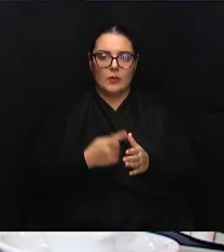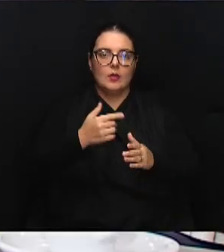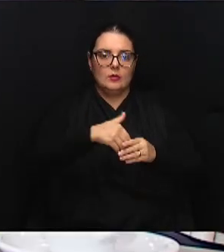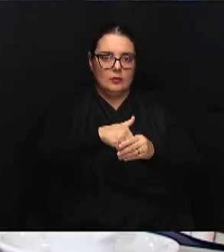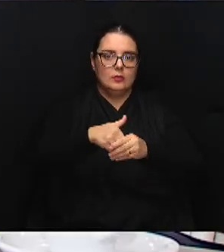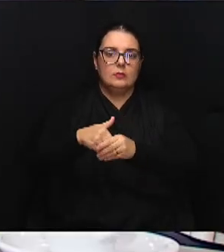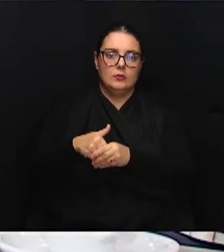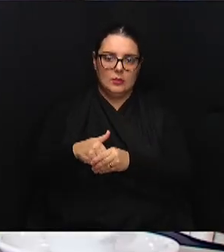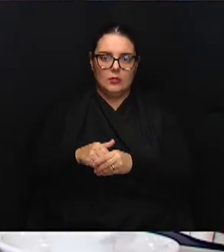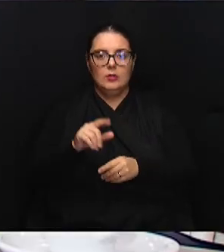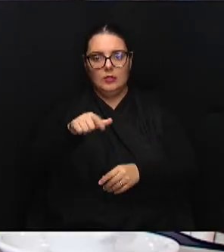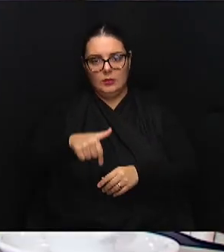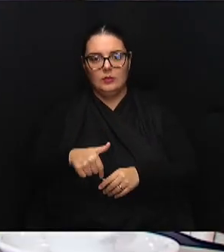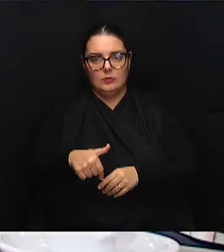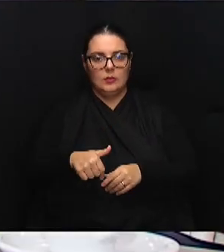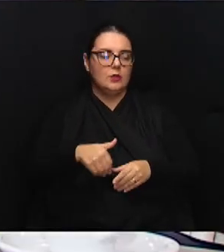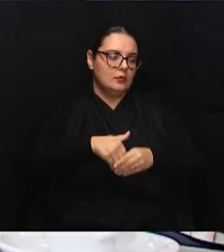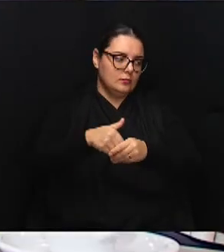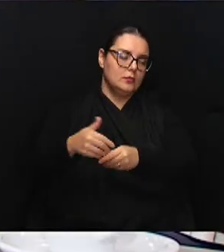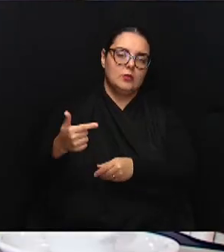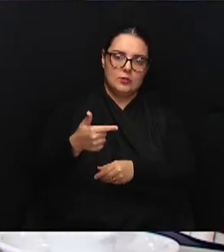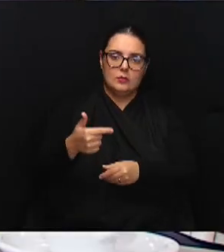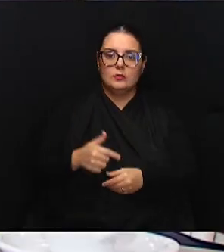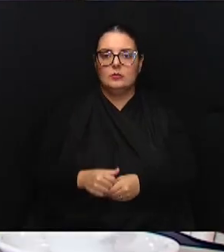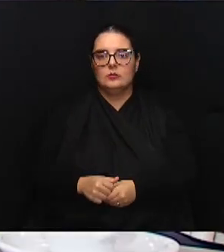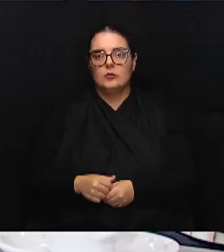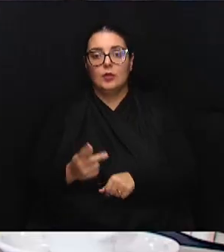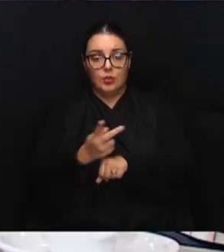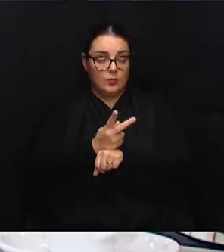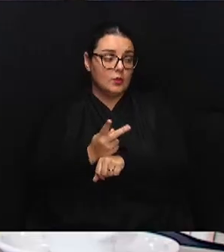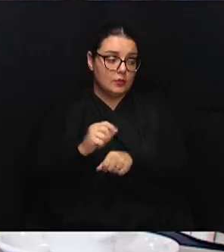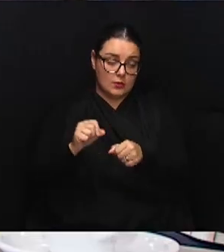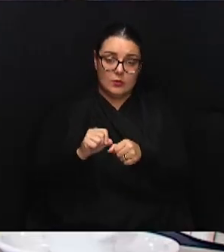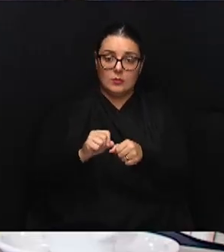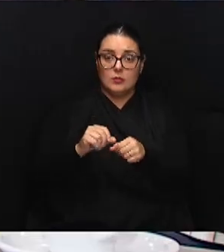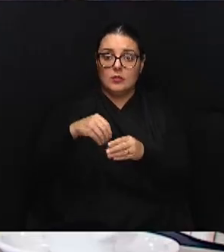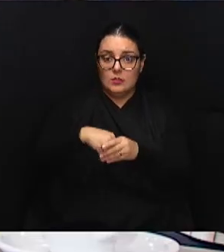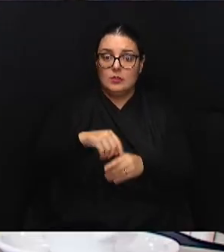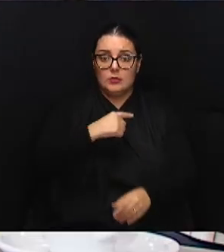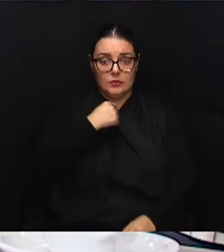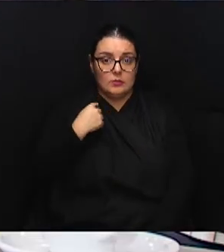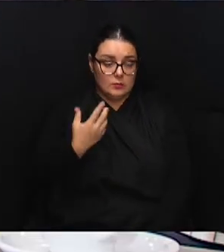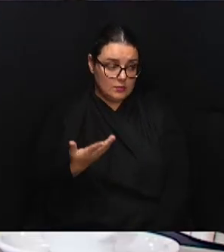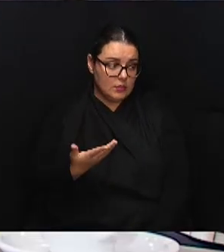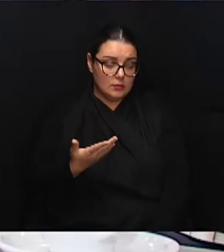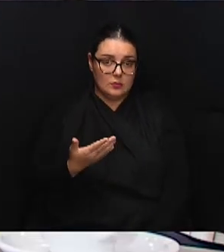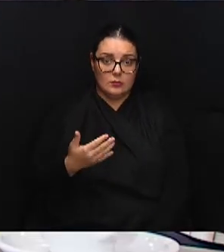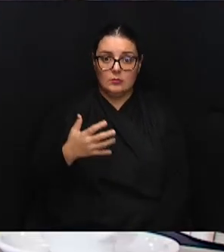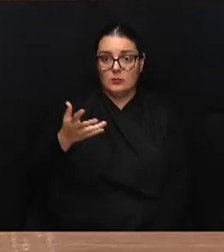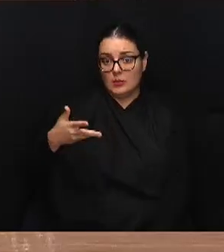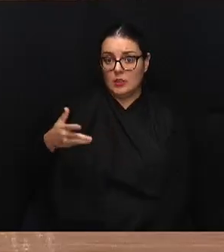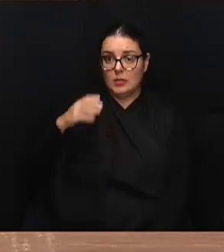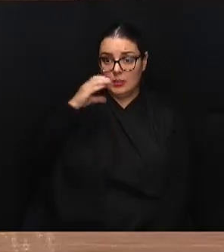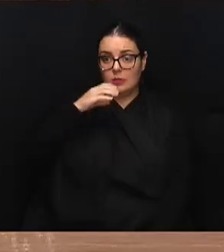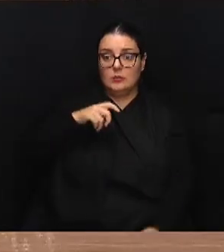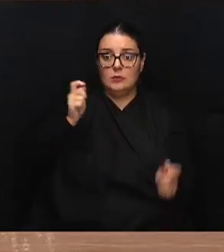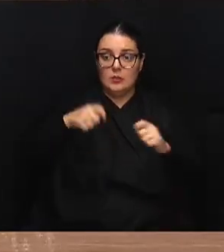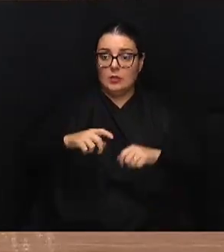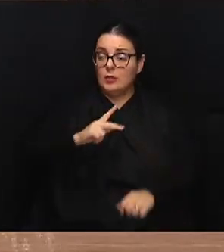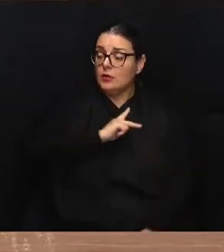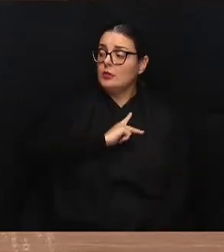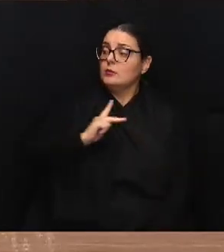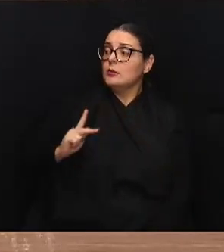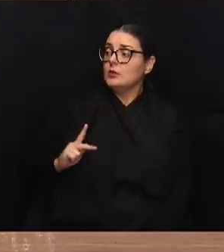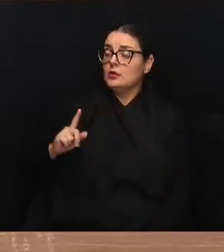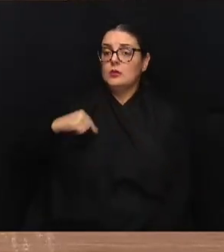votação, e depois nós votamos em segunda e vamos procurar fazer isso dentro do prazo mais célere possível. Presidente,